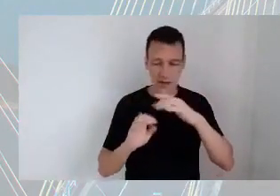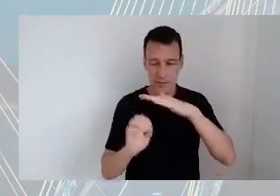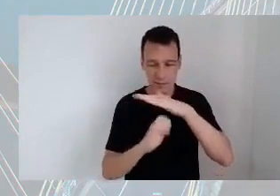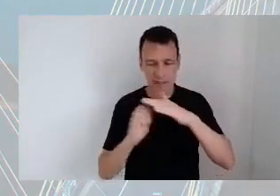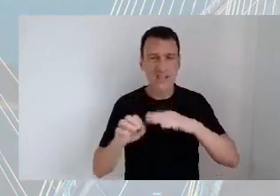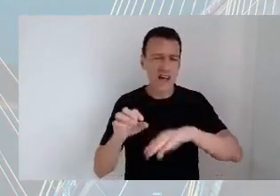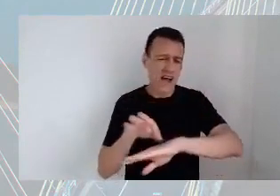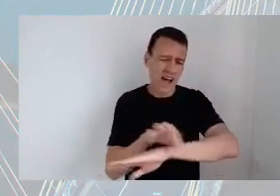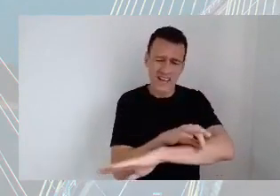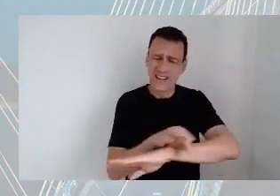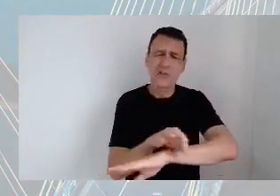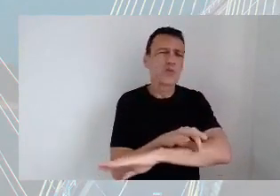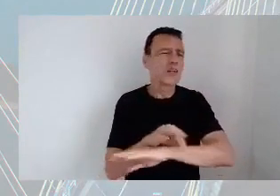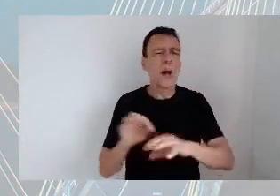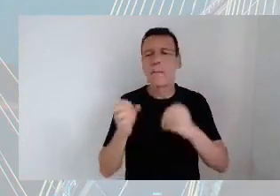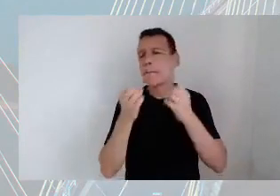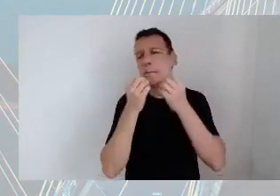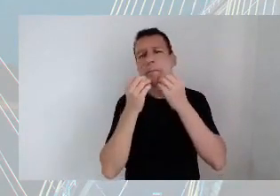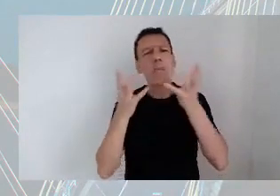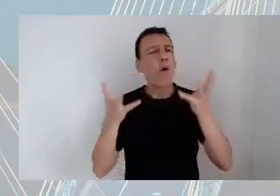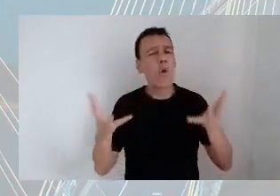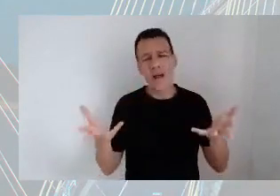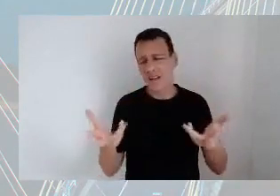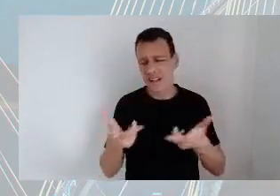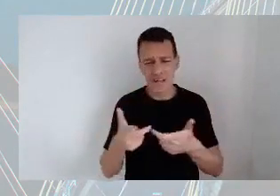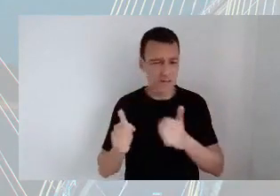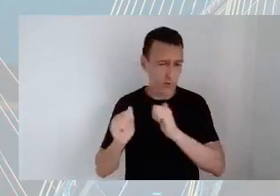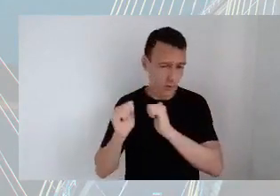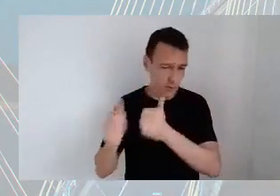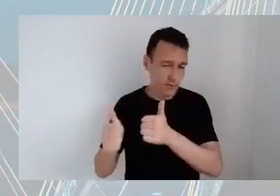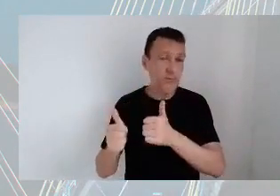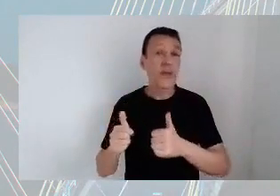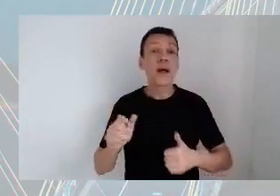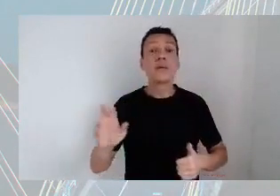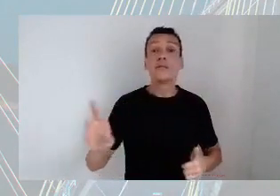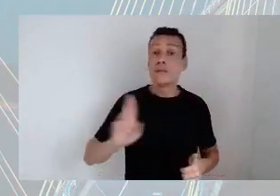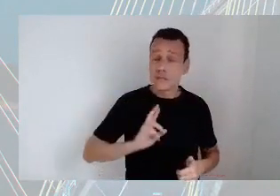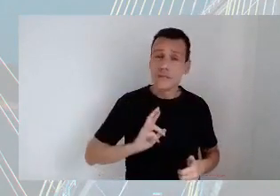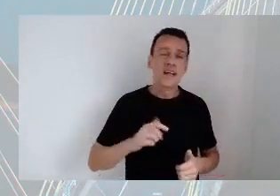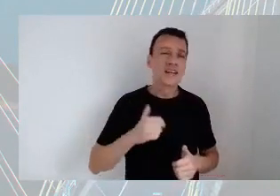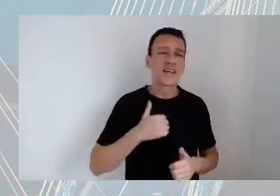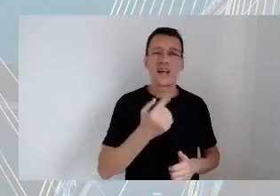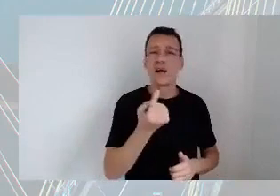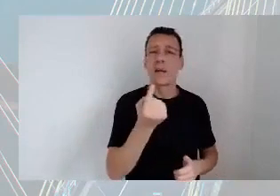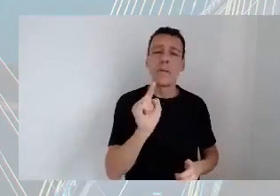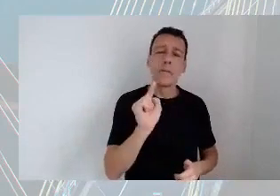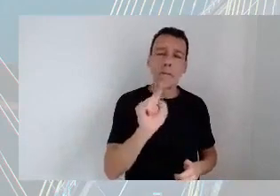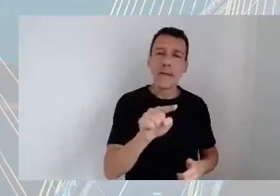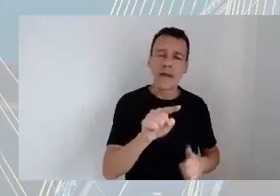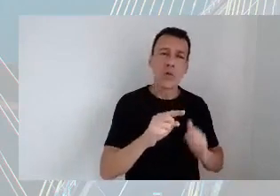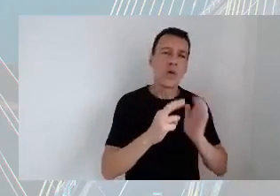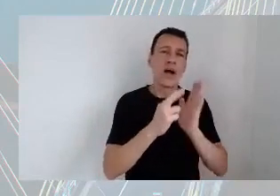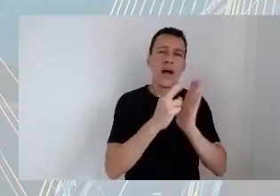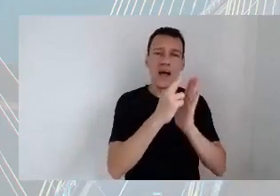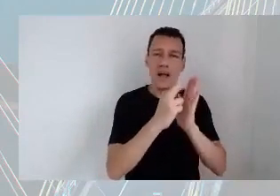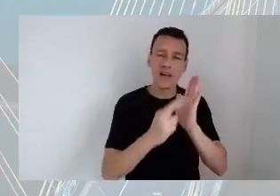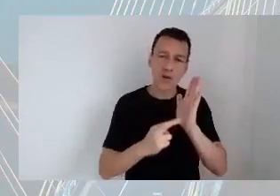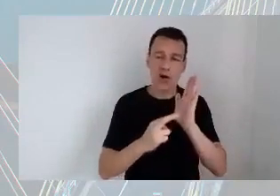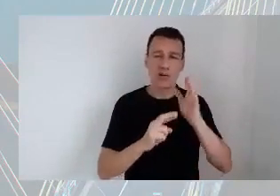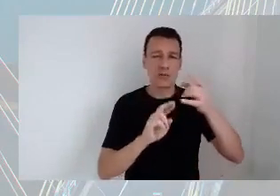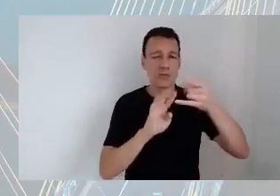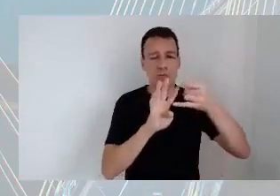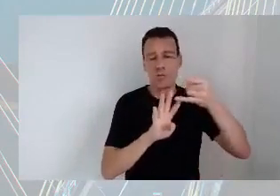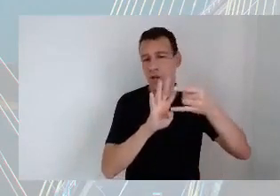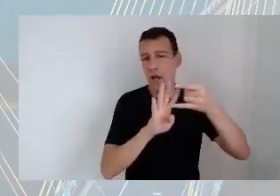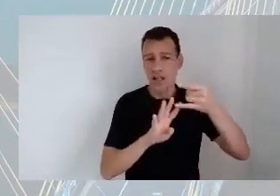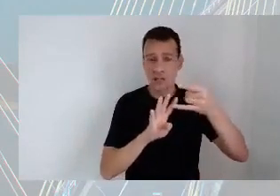gente que tinha, acho que mais de 1000 painéis, 1000 relatórios ali em Power BI, e nenhum seguindo a arquitetura, né? Então, a empresa está